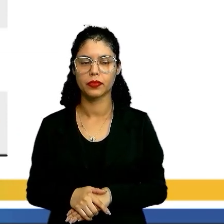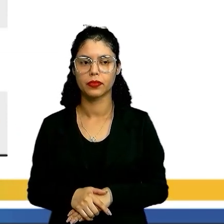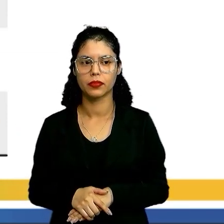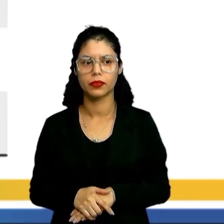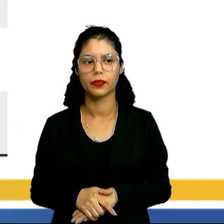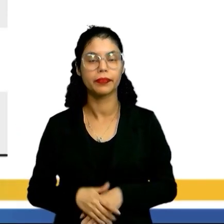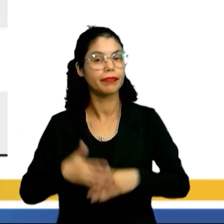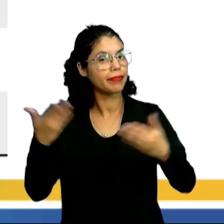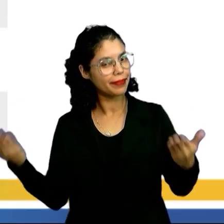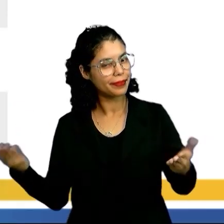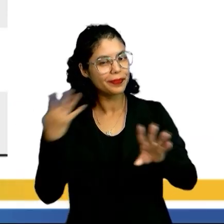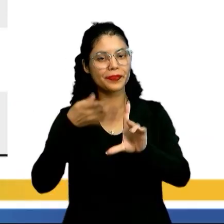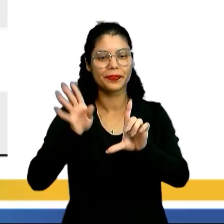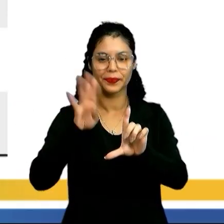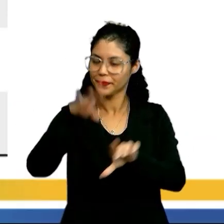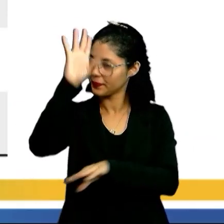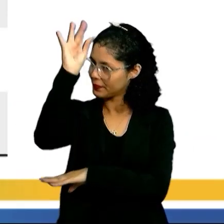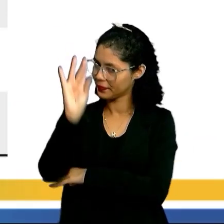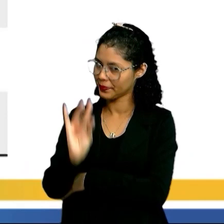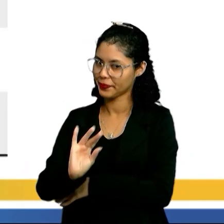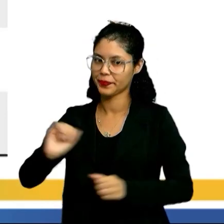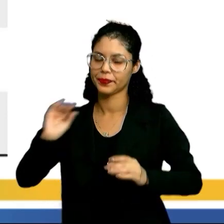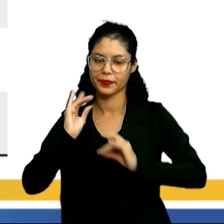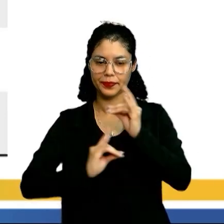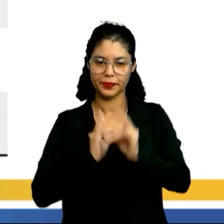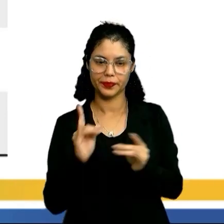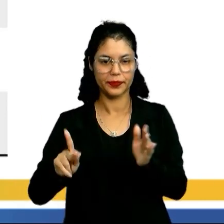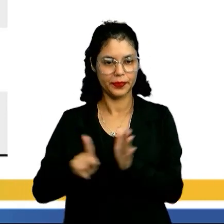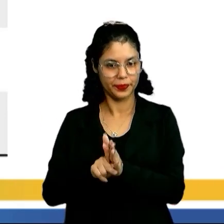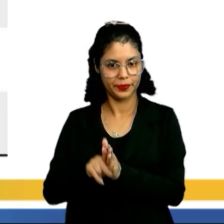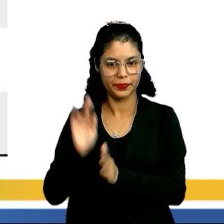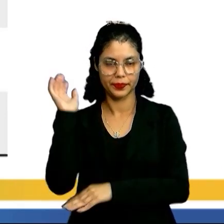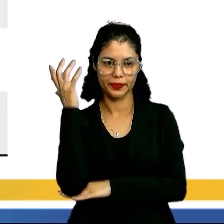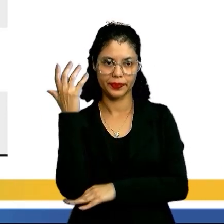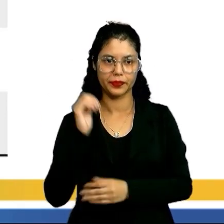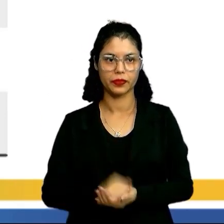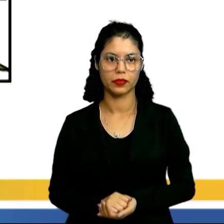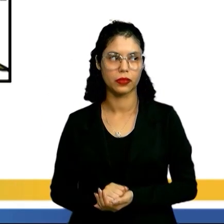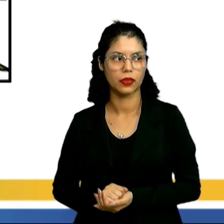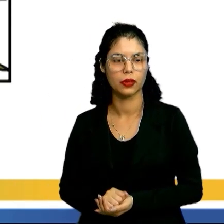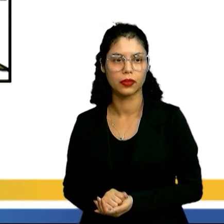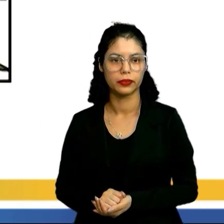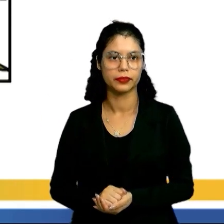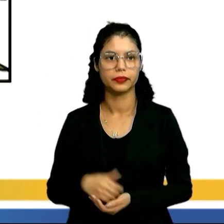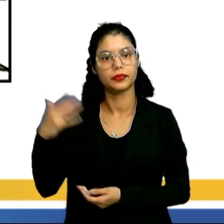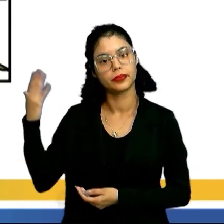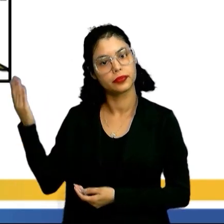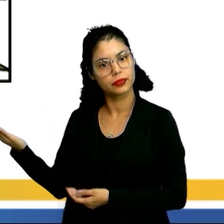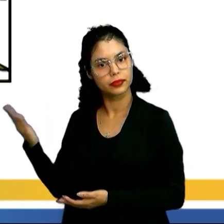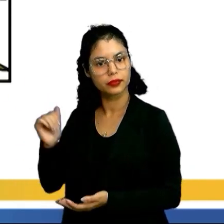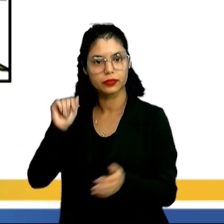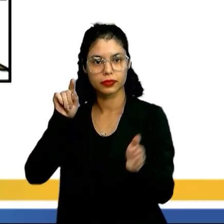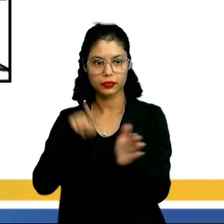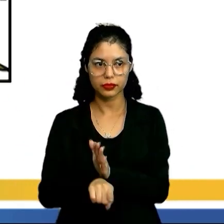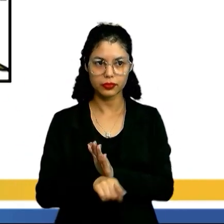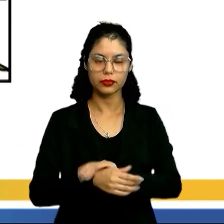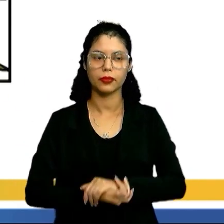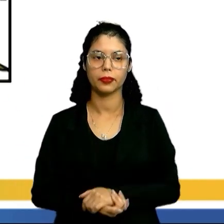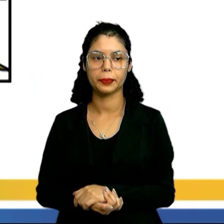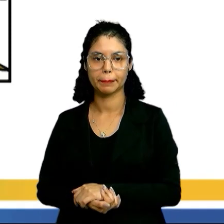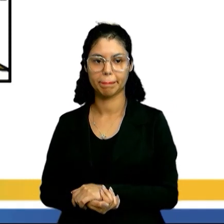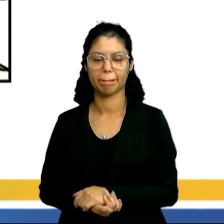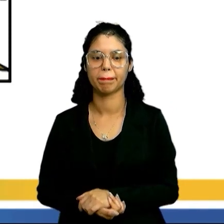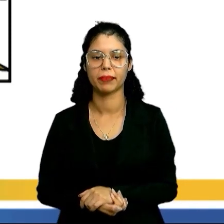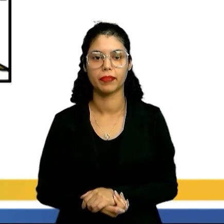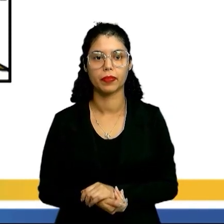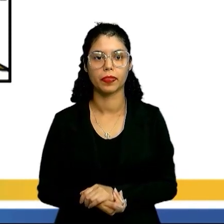certo? Então, esses aí são os hormônios da planta. Com isso, pessoal, a gente vai fazer uma questão aí,